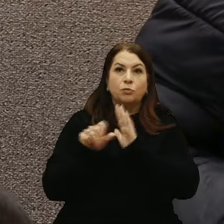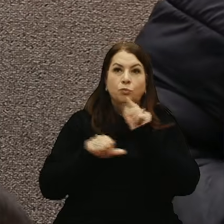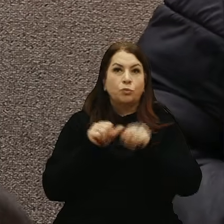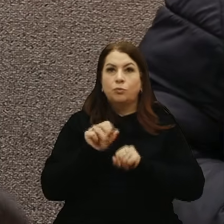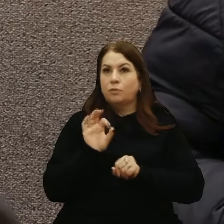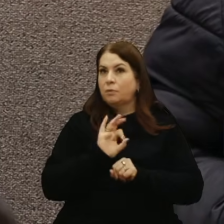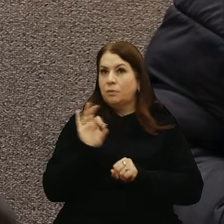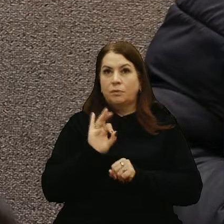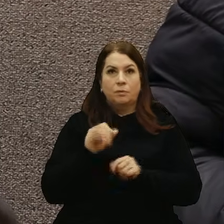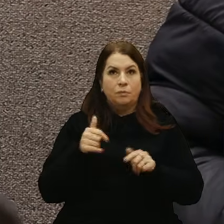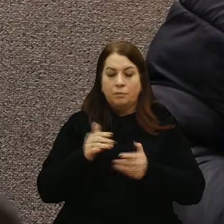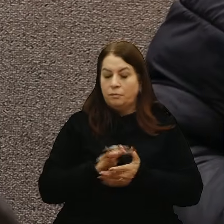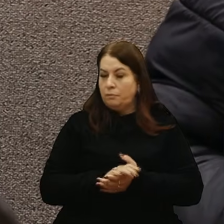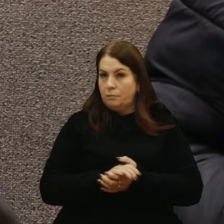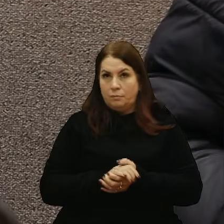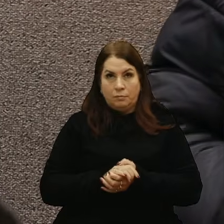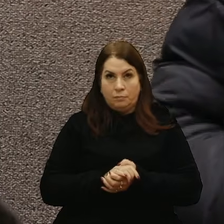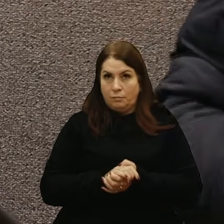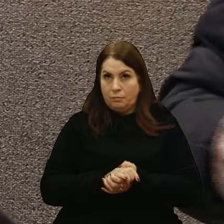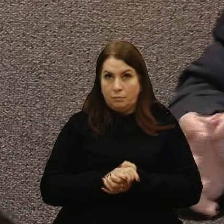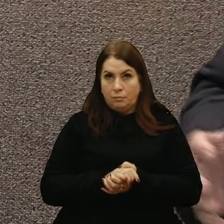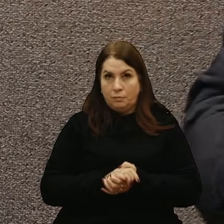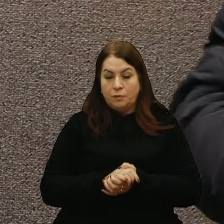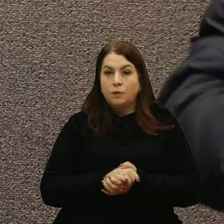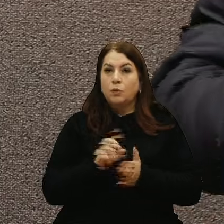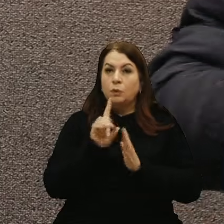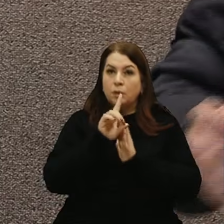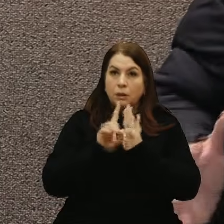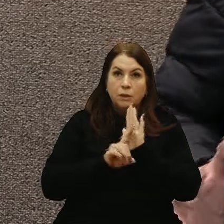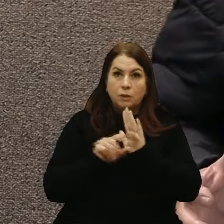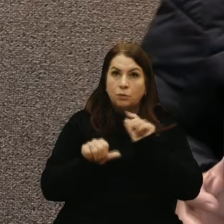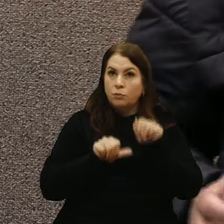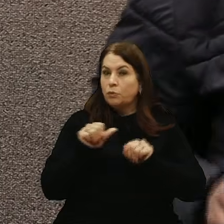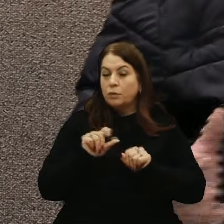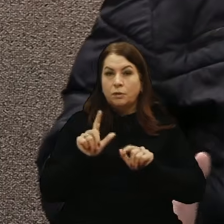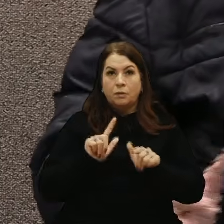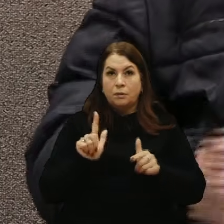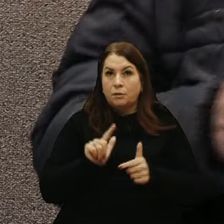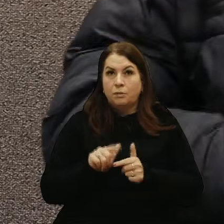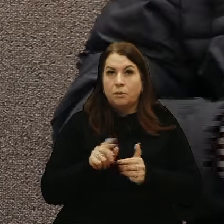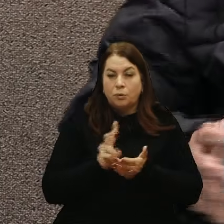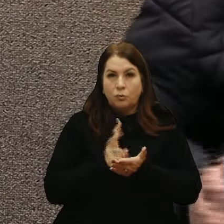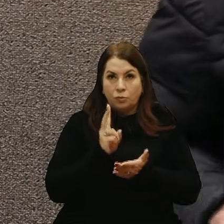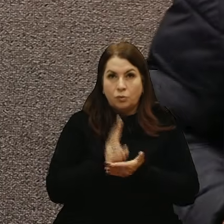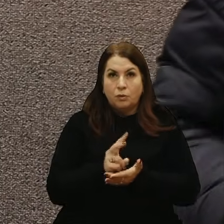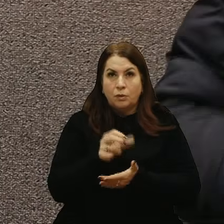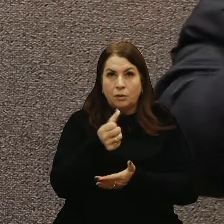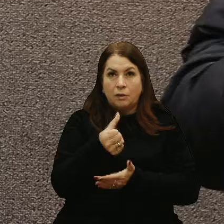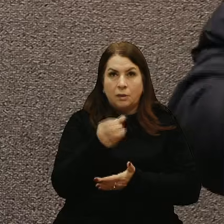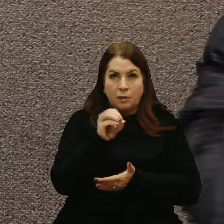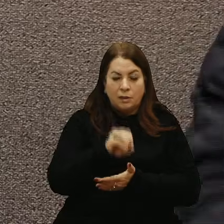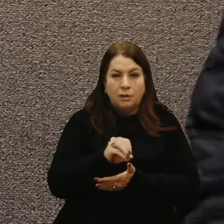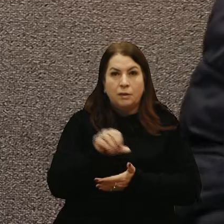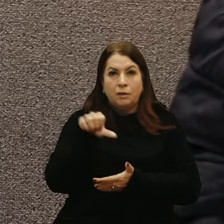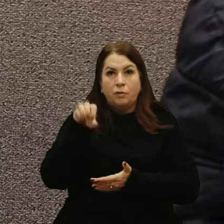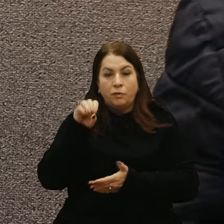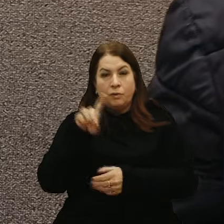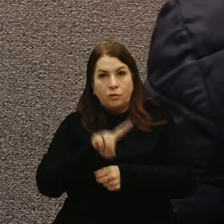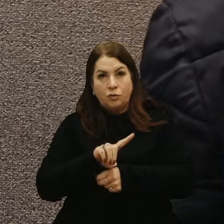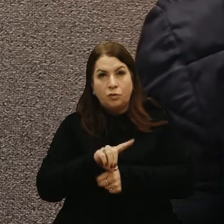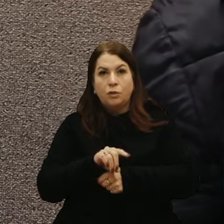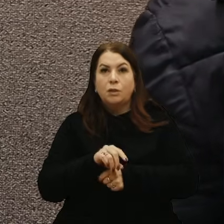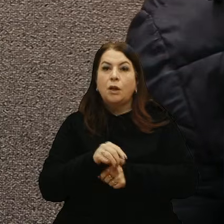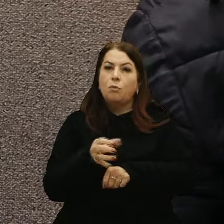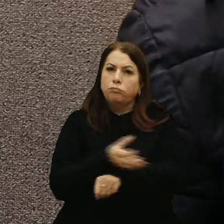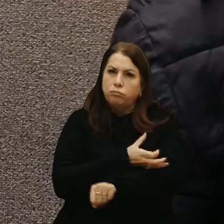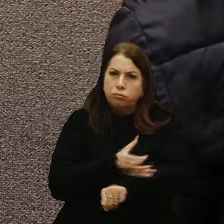os serviços. Com o decreto não muda nada, os serviços seguem a 60, 90 dias a Capina fazendo